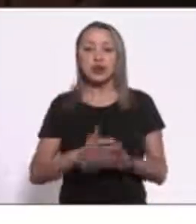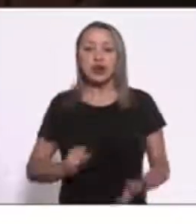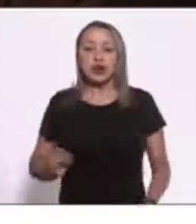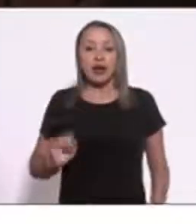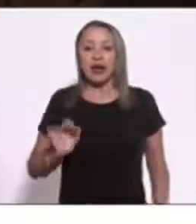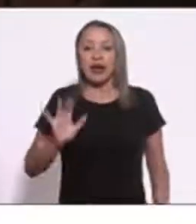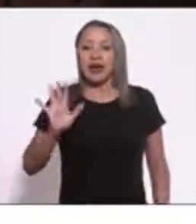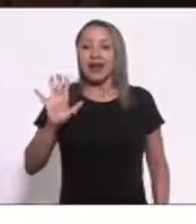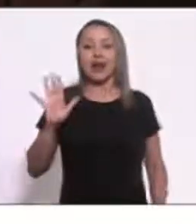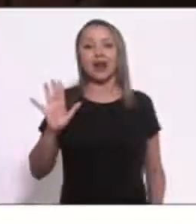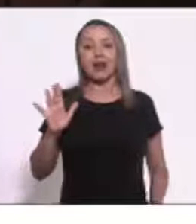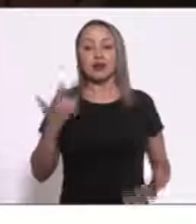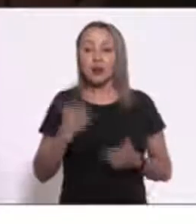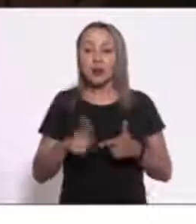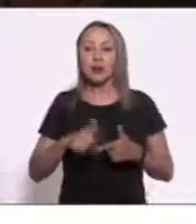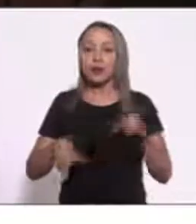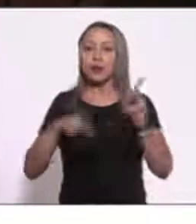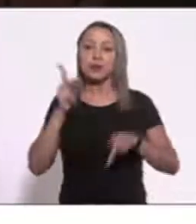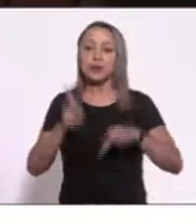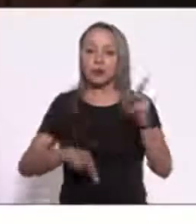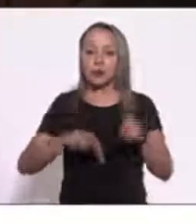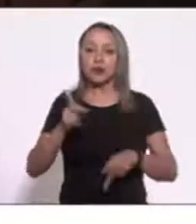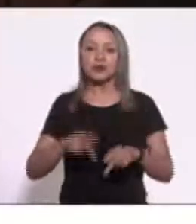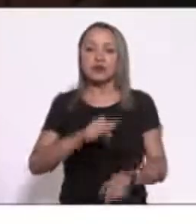à população. Além da